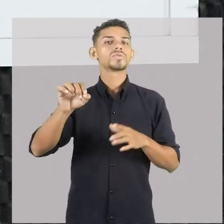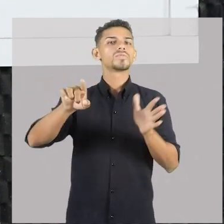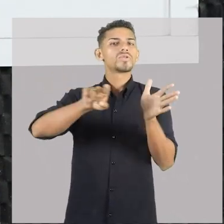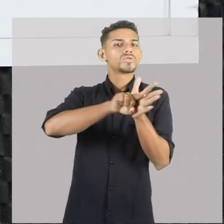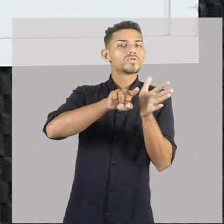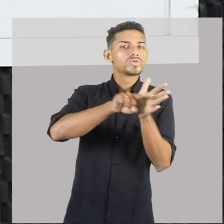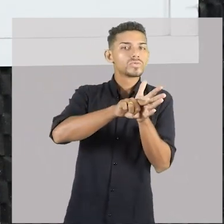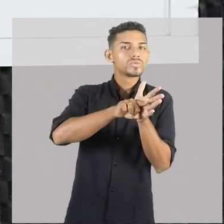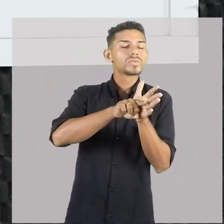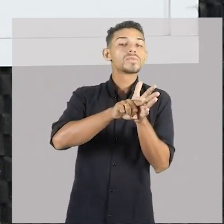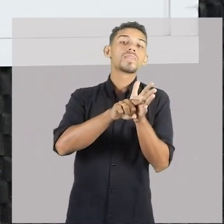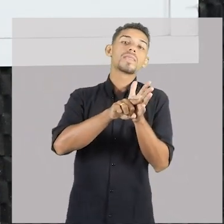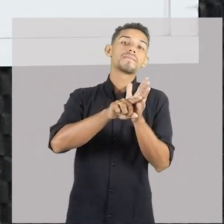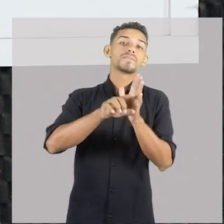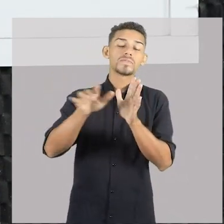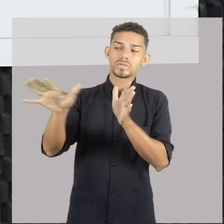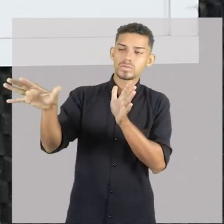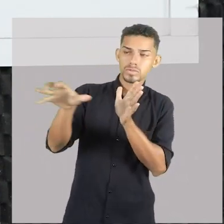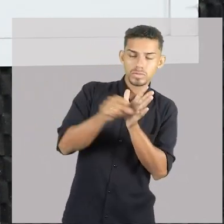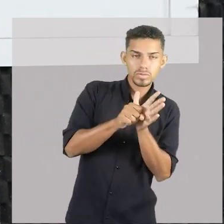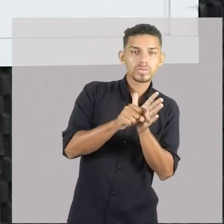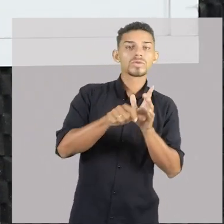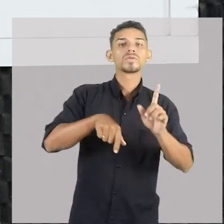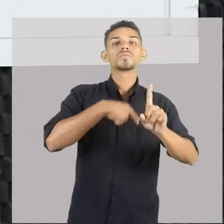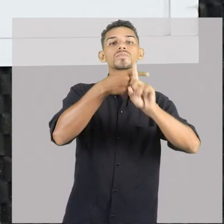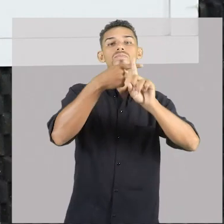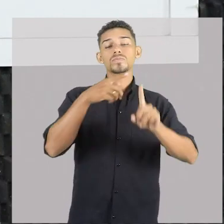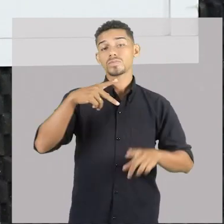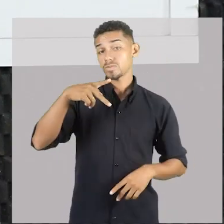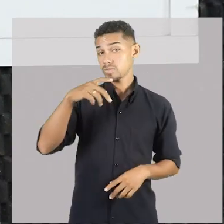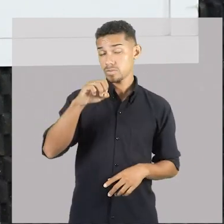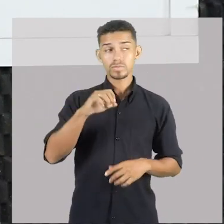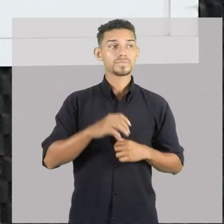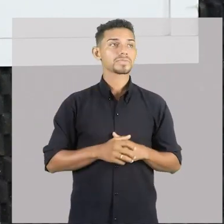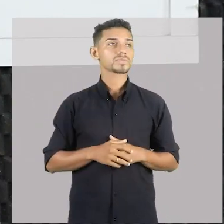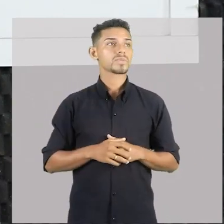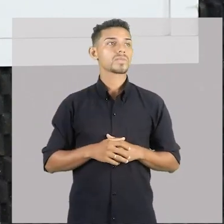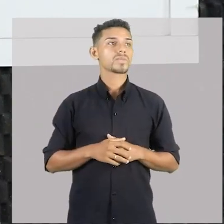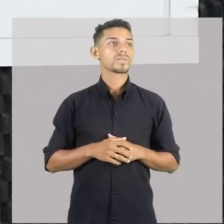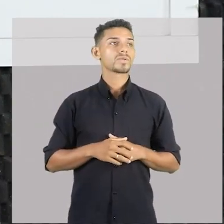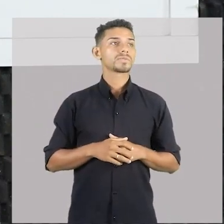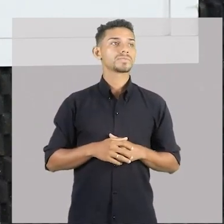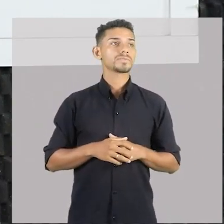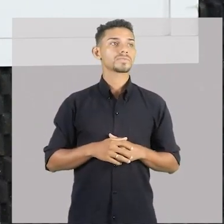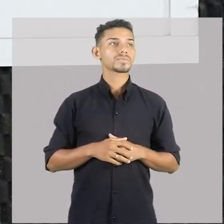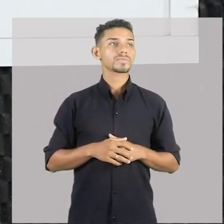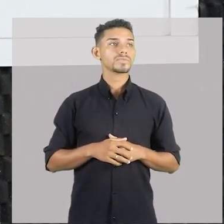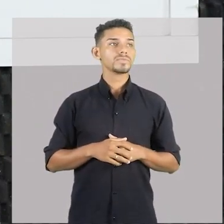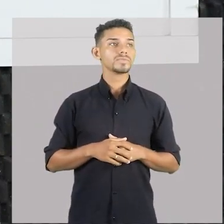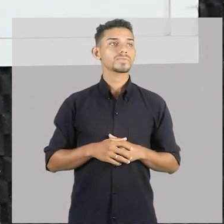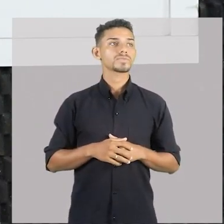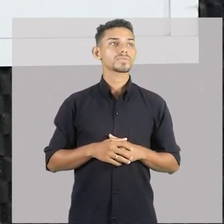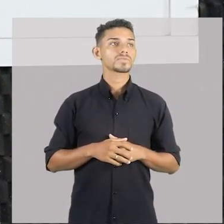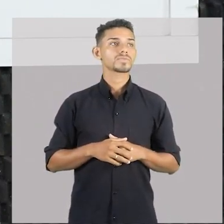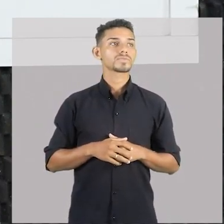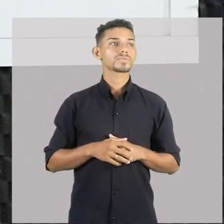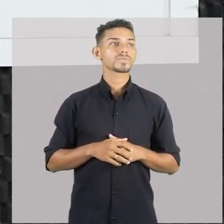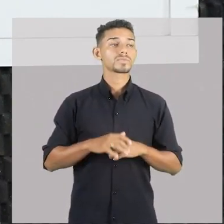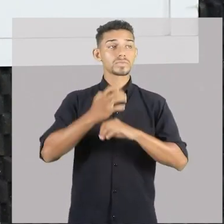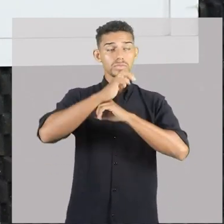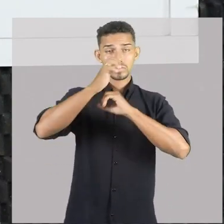e atraídos para o polo positivo. Então eles vão circular assim, ó. Sempre os elétrons vão sair daqui do